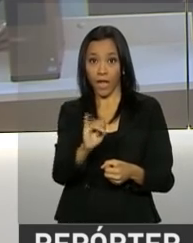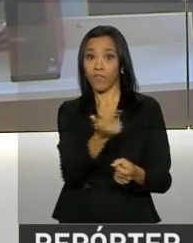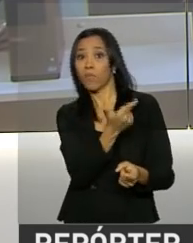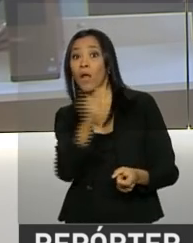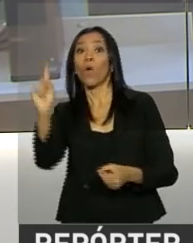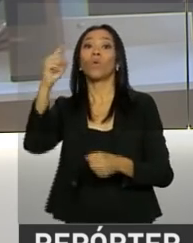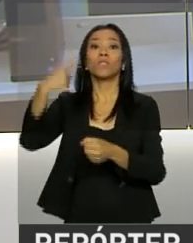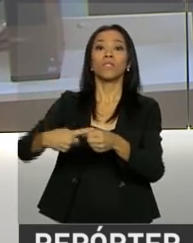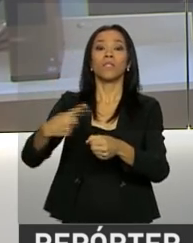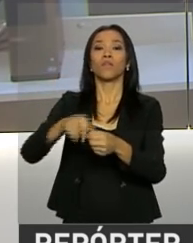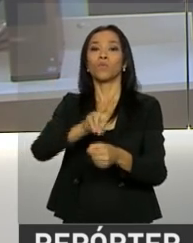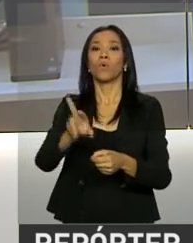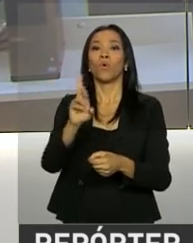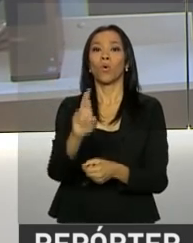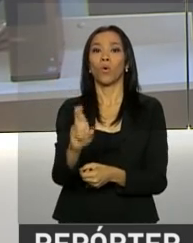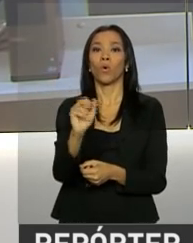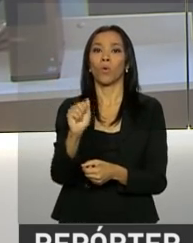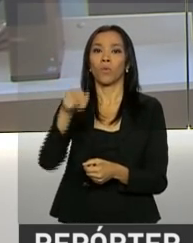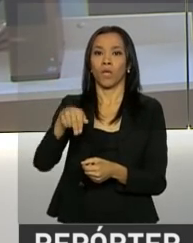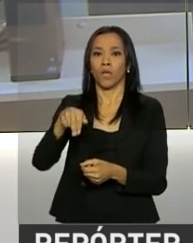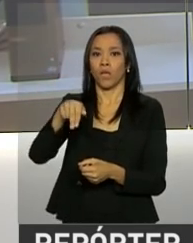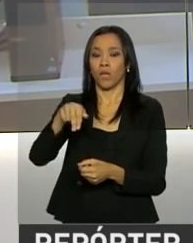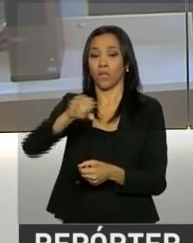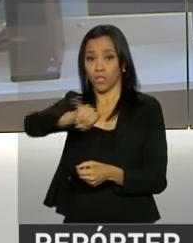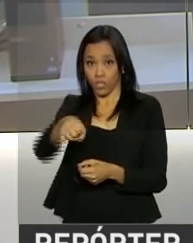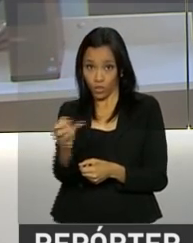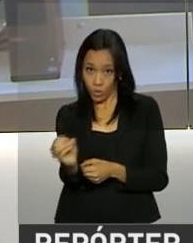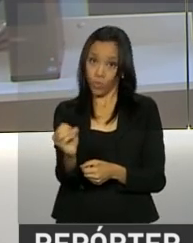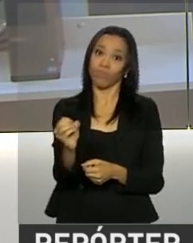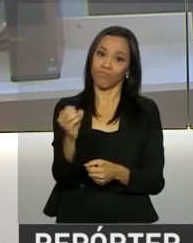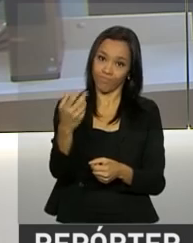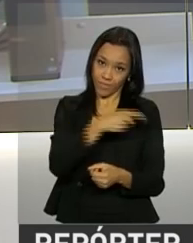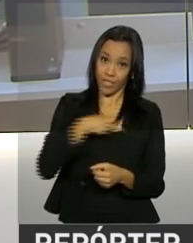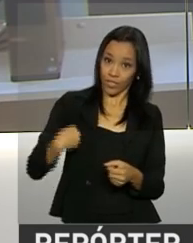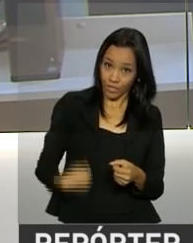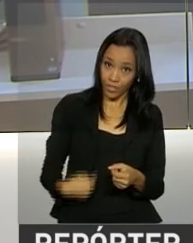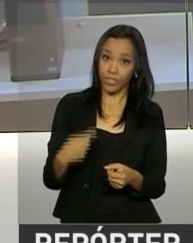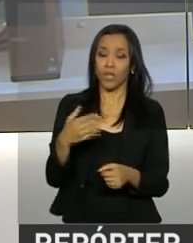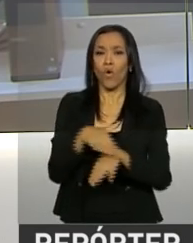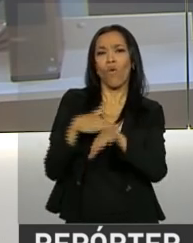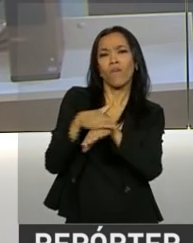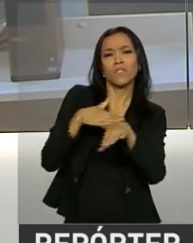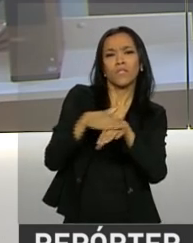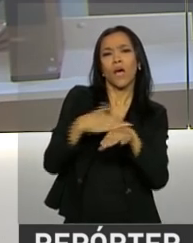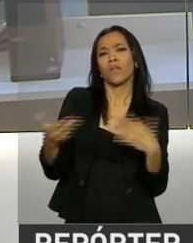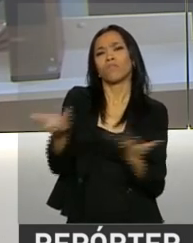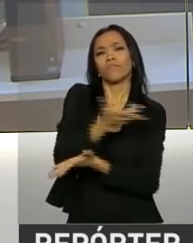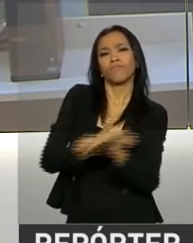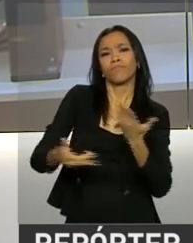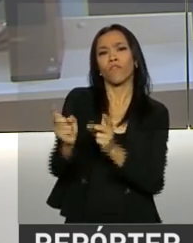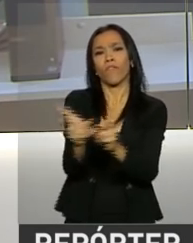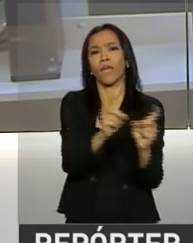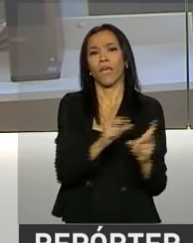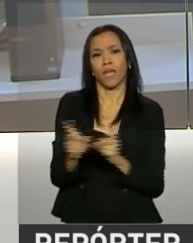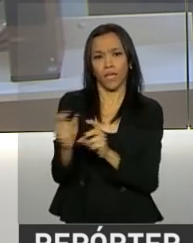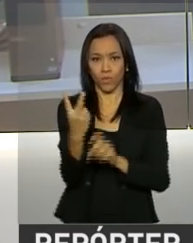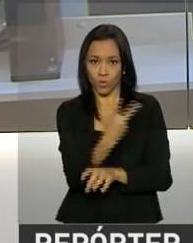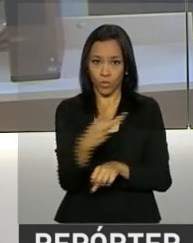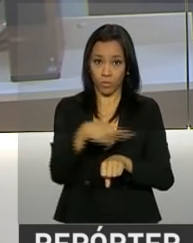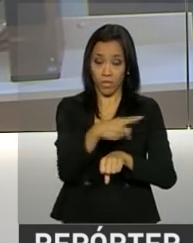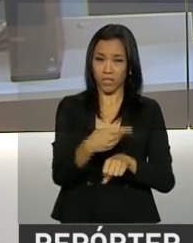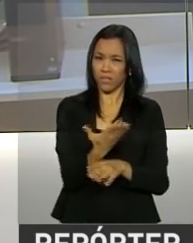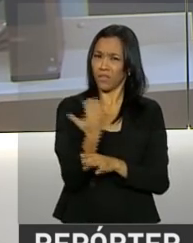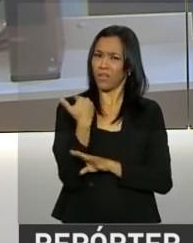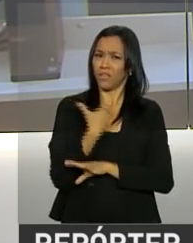Hangzhou, onde se reuniu com o presidente da China, Xi Jinping. Eles conversaram sobre o comércio entre os dois países. Desde